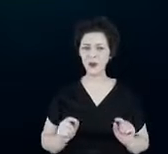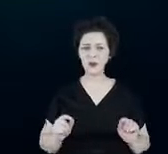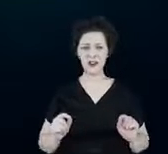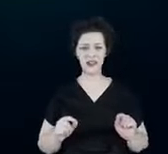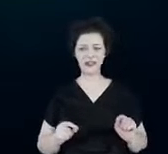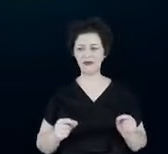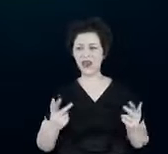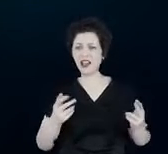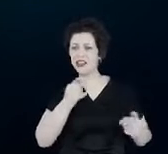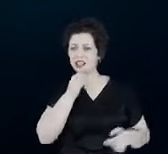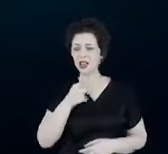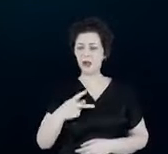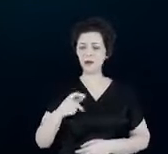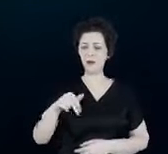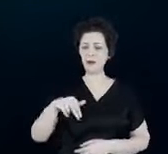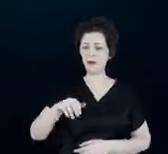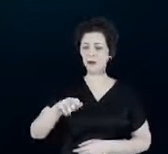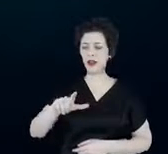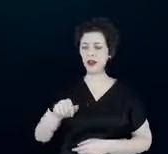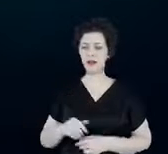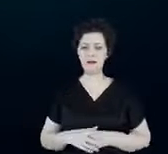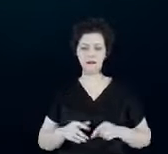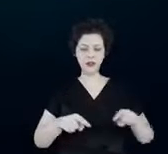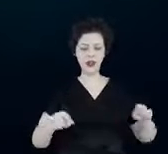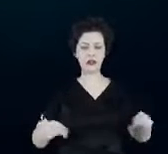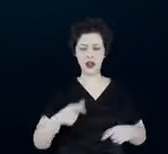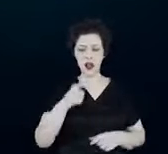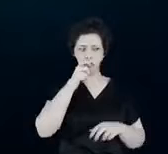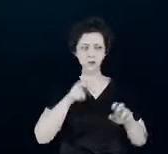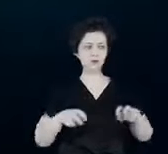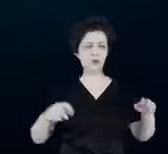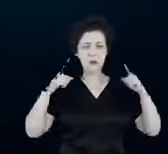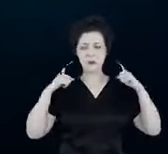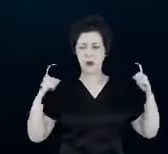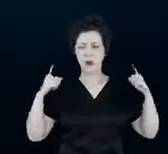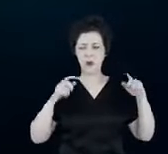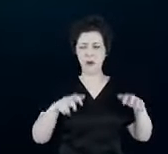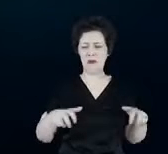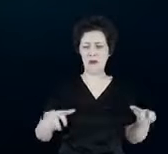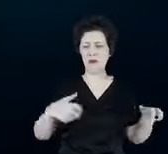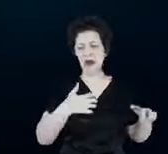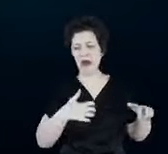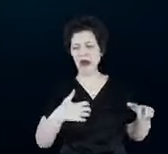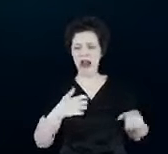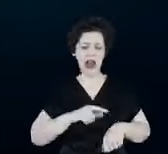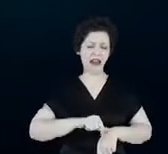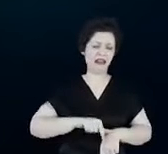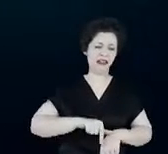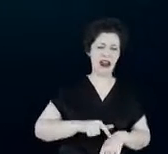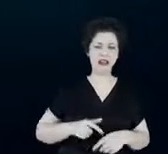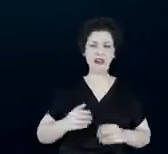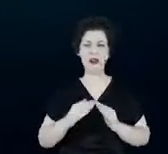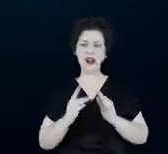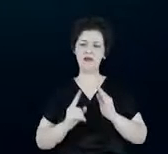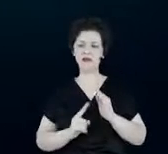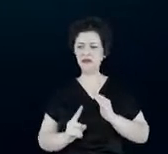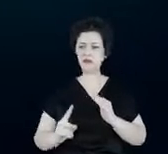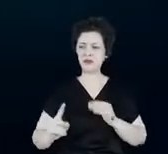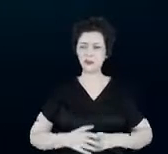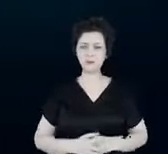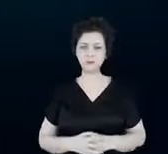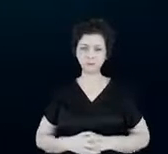Pamela que quer dizer ficar numa sala cheia de pessoas doentes ou barulhentas atraso tem que sair de casa quando você